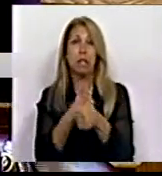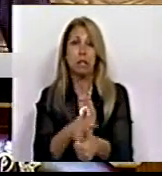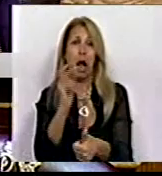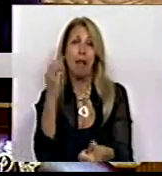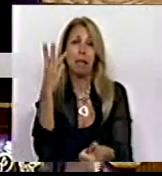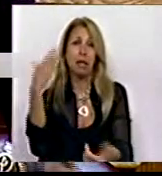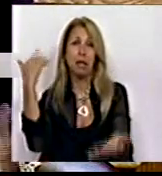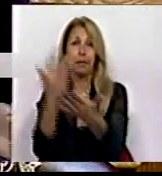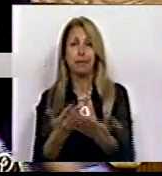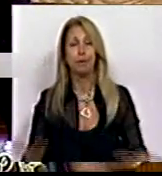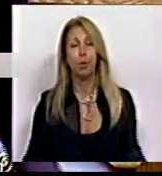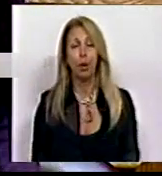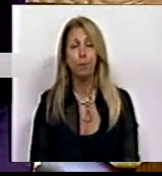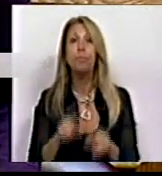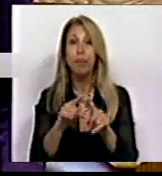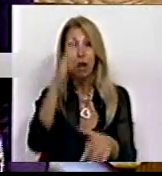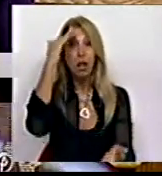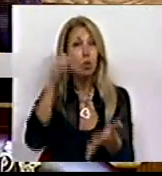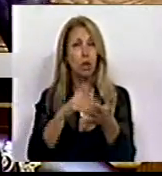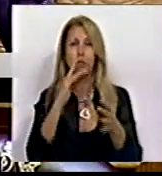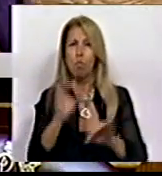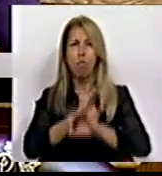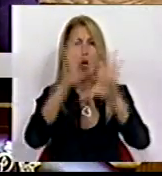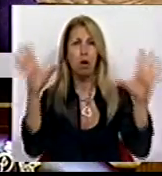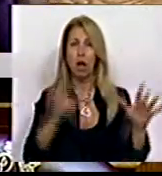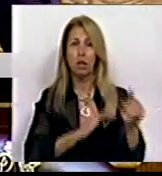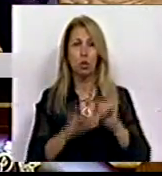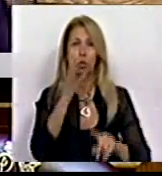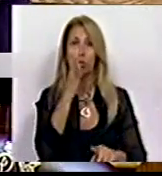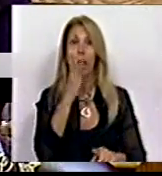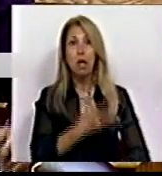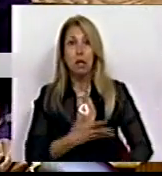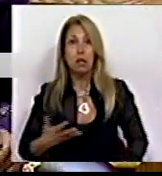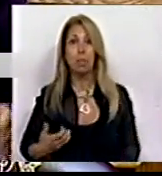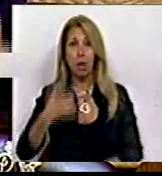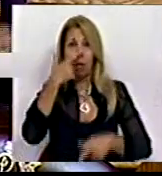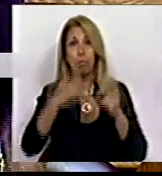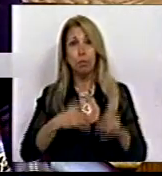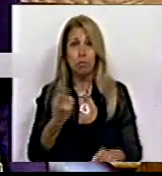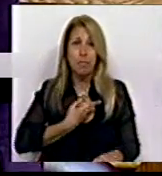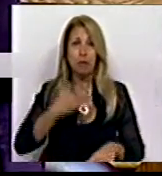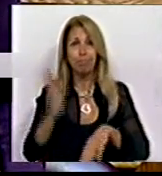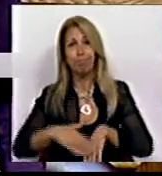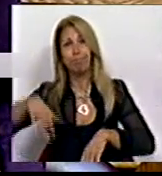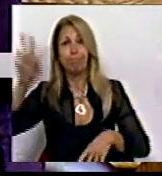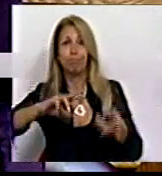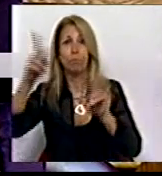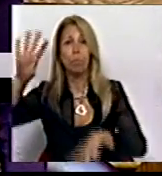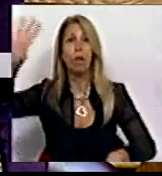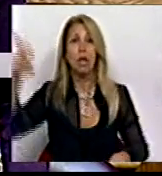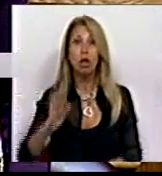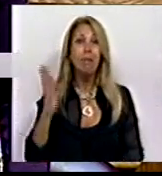resultado e essas consequências são bem claras, Sr. Deputado. Desemprego, imigração forçada, nomeadamente dos mais